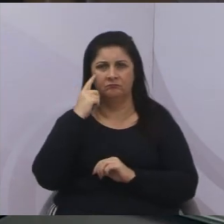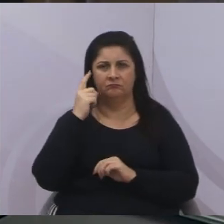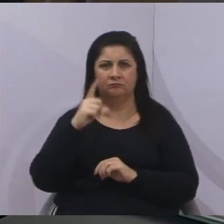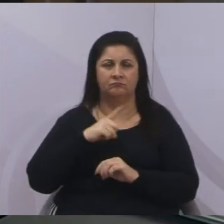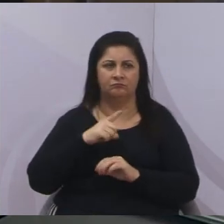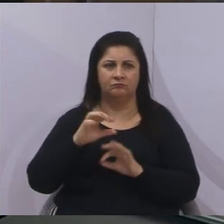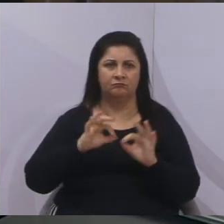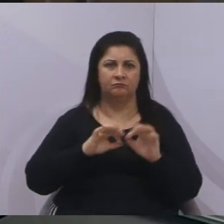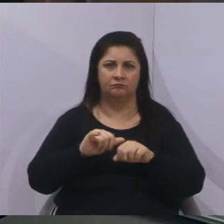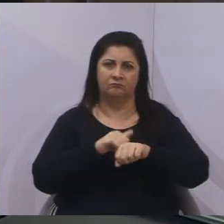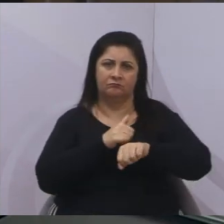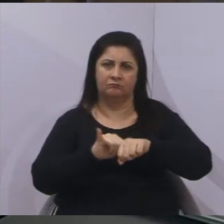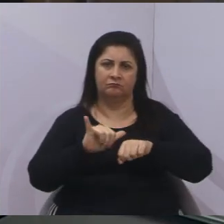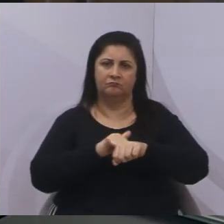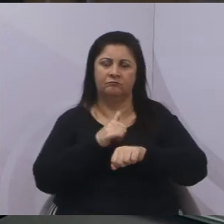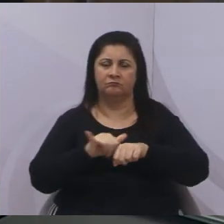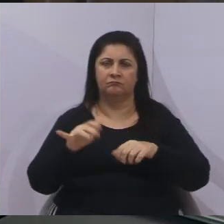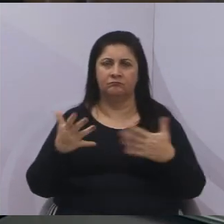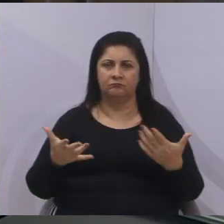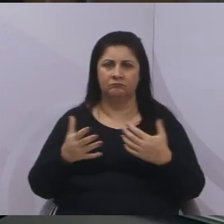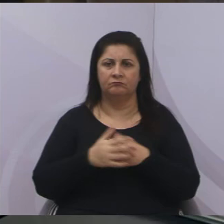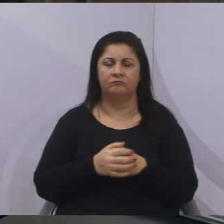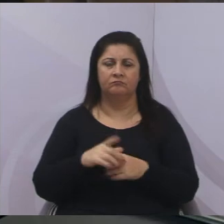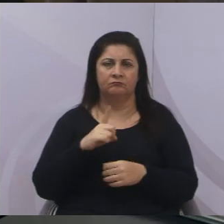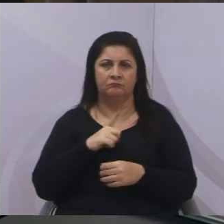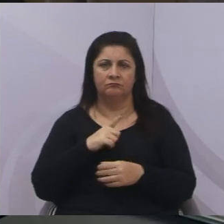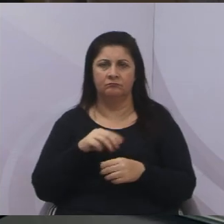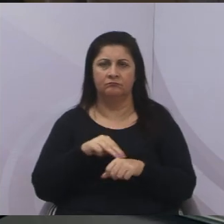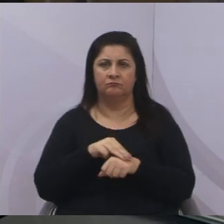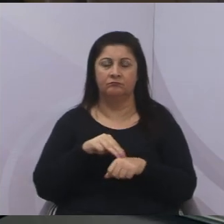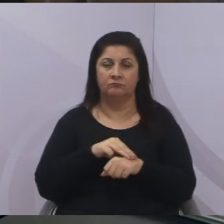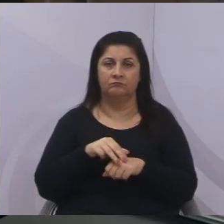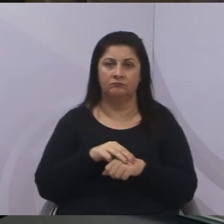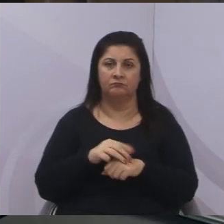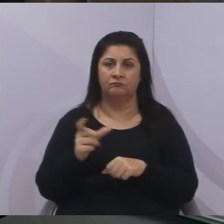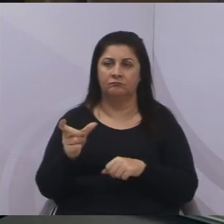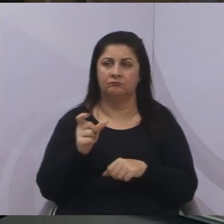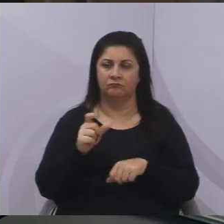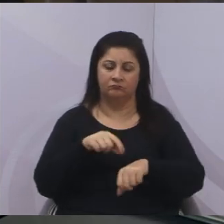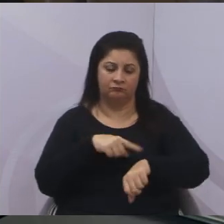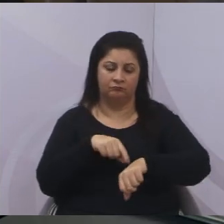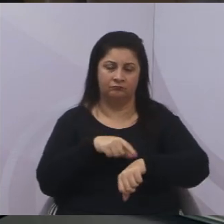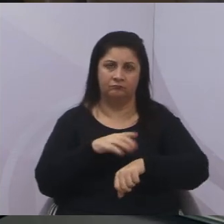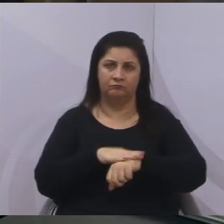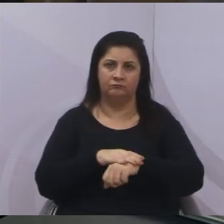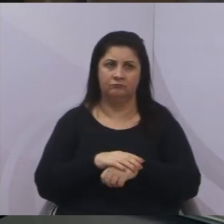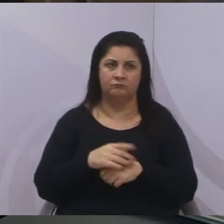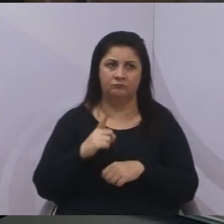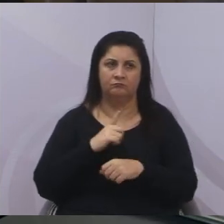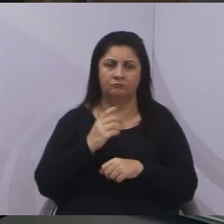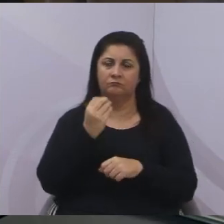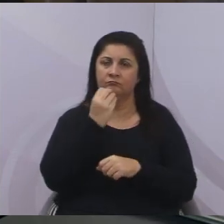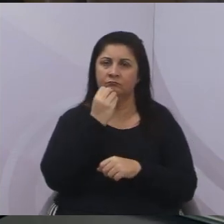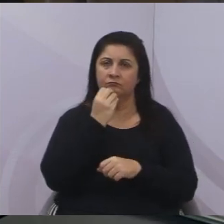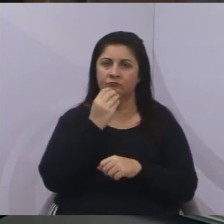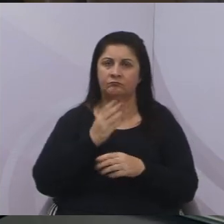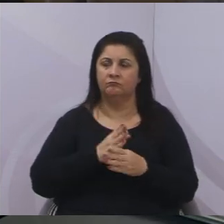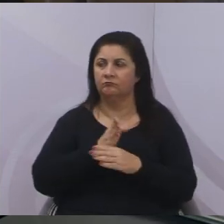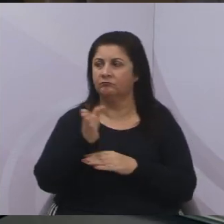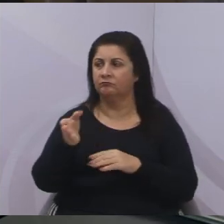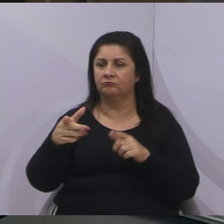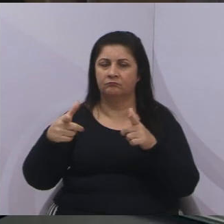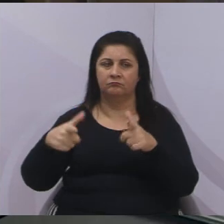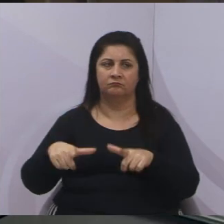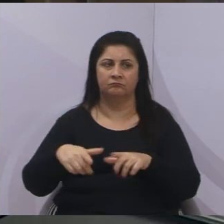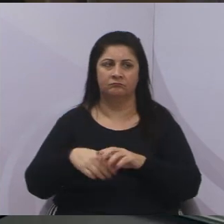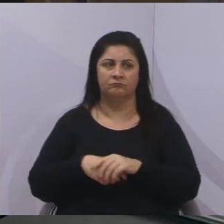articulação, há essa conversa no sentido de, então, vamos reduzir a hora para que ele tenha a oportunidade de estar em outro.